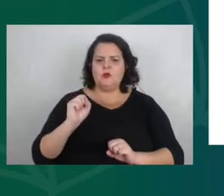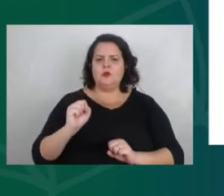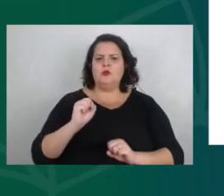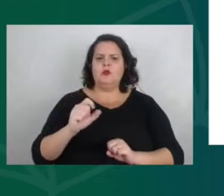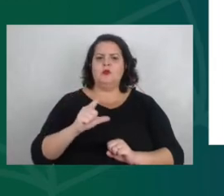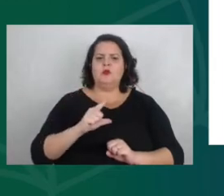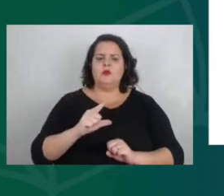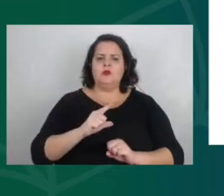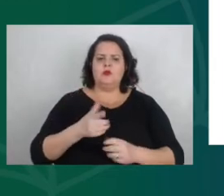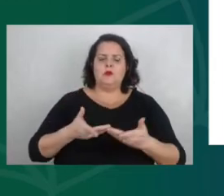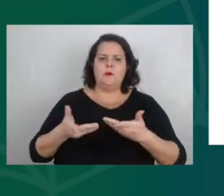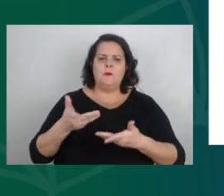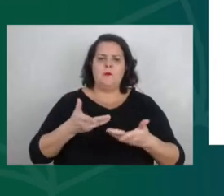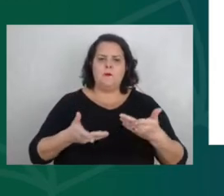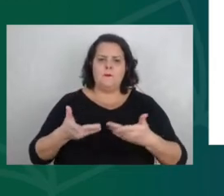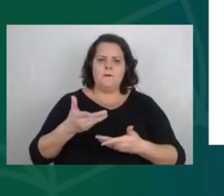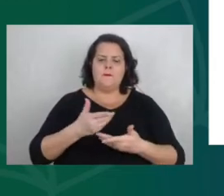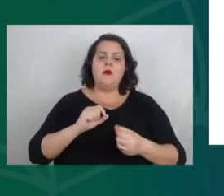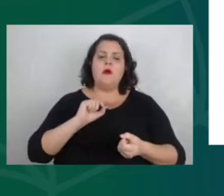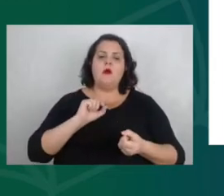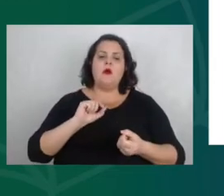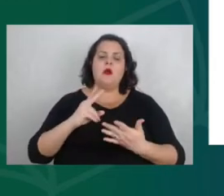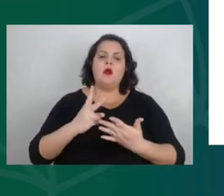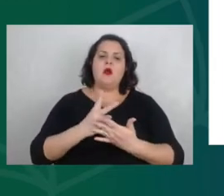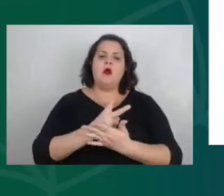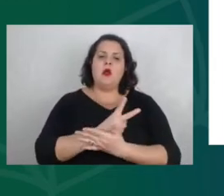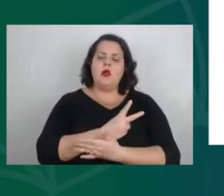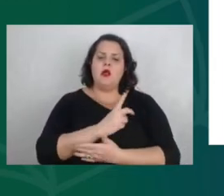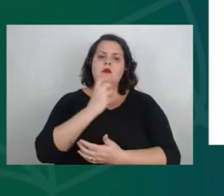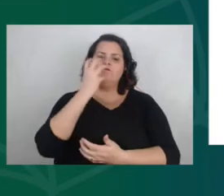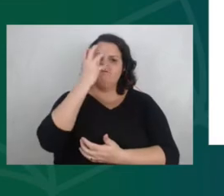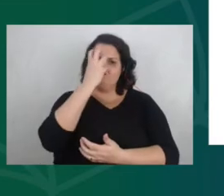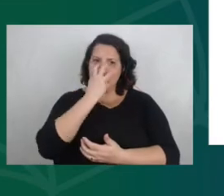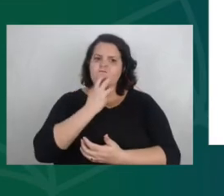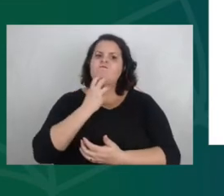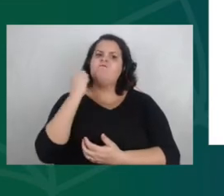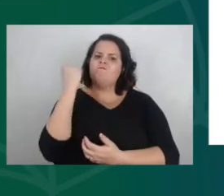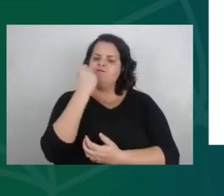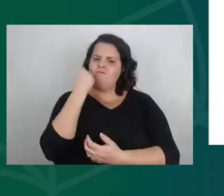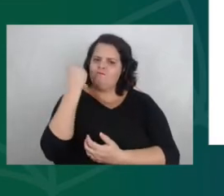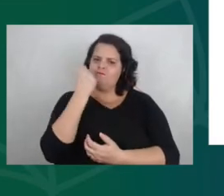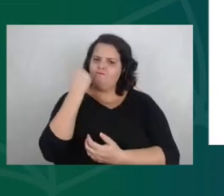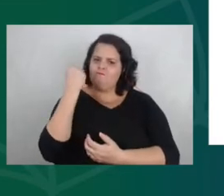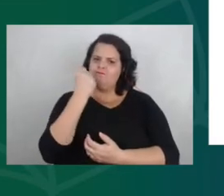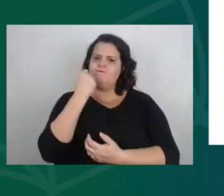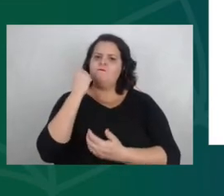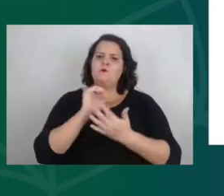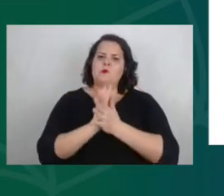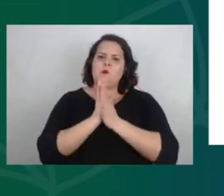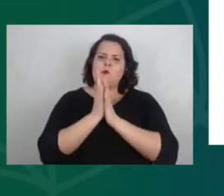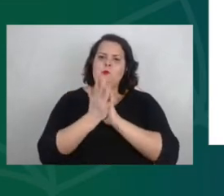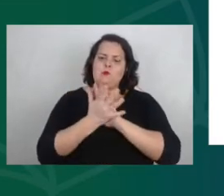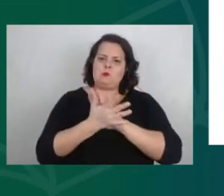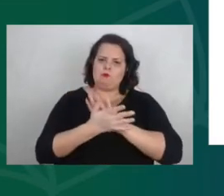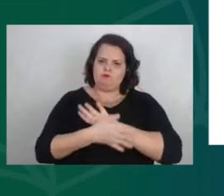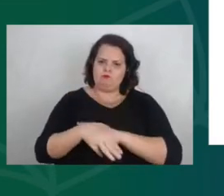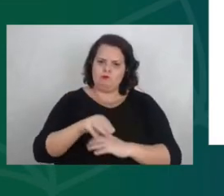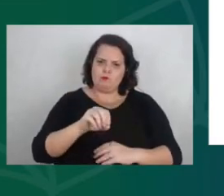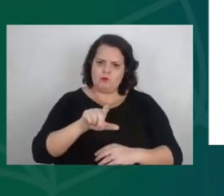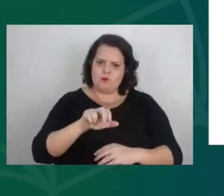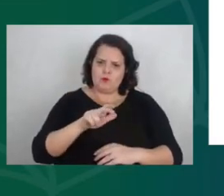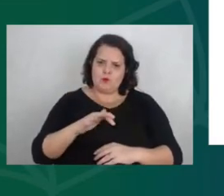molécula DNA, causando graves danos à molécula. Esses danos, se eles não